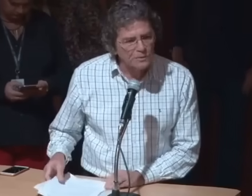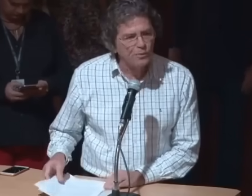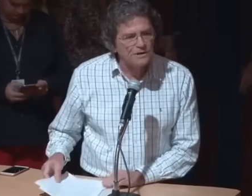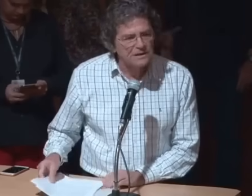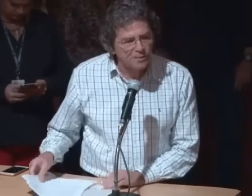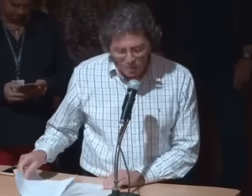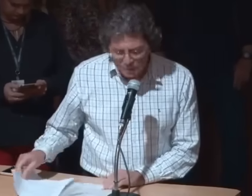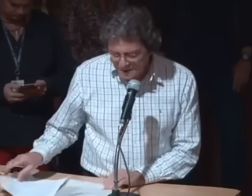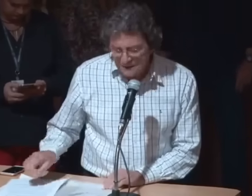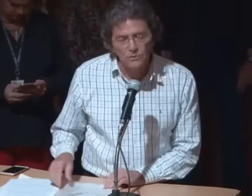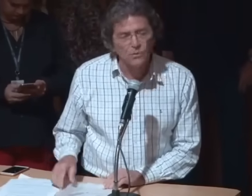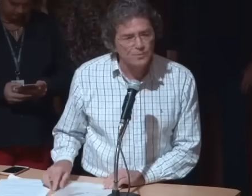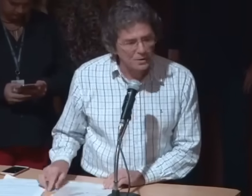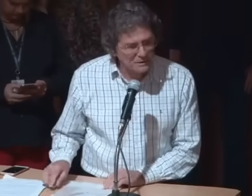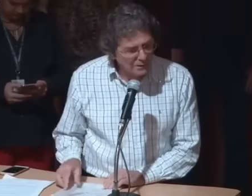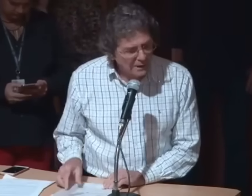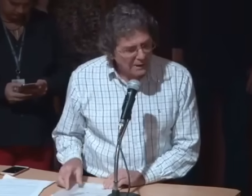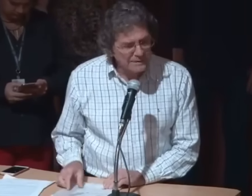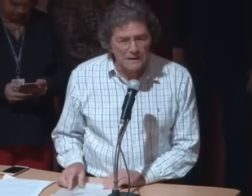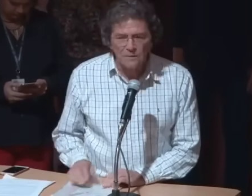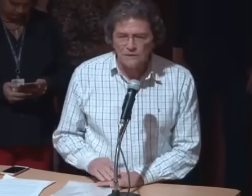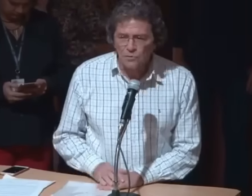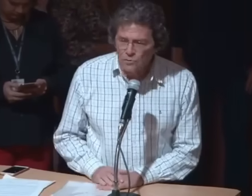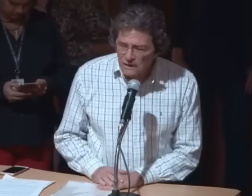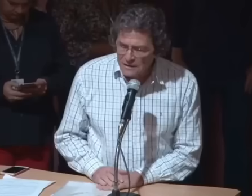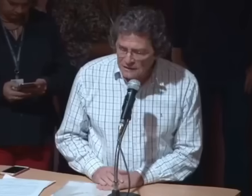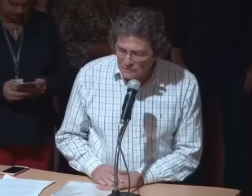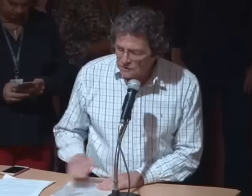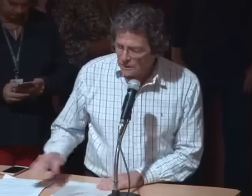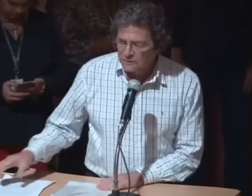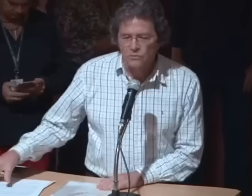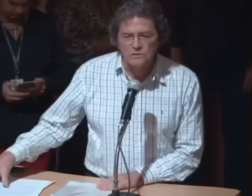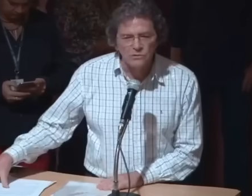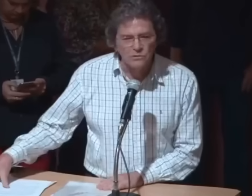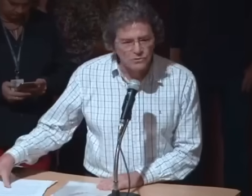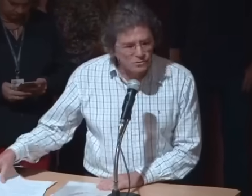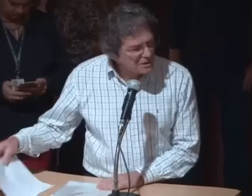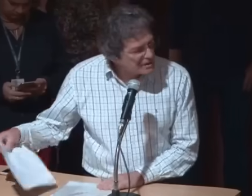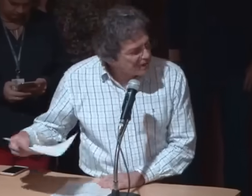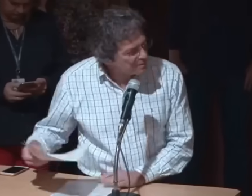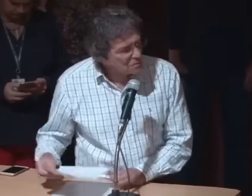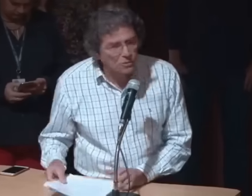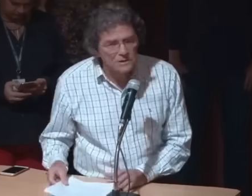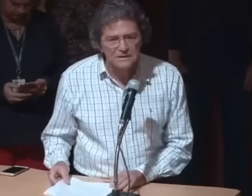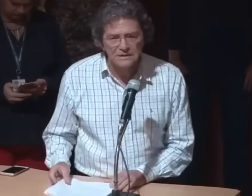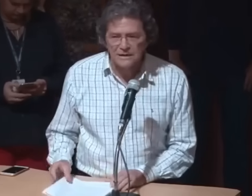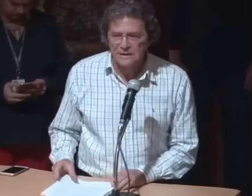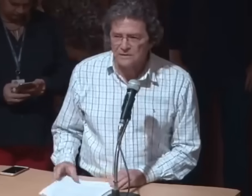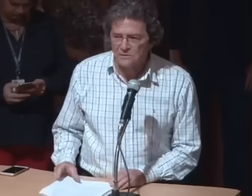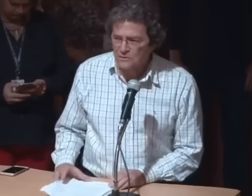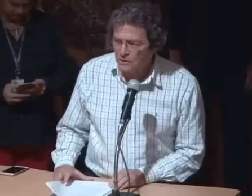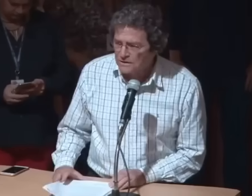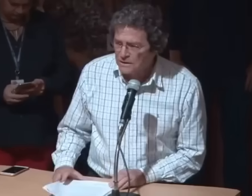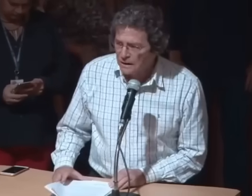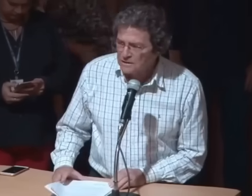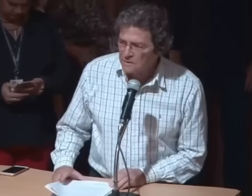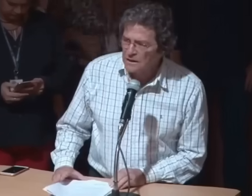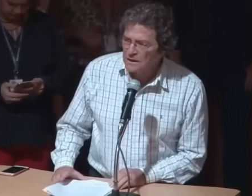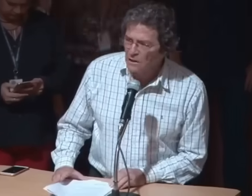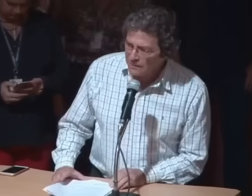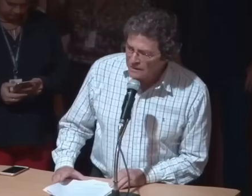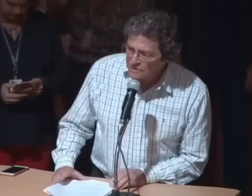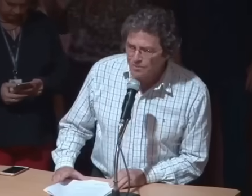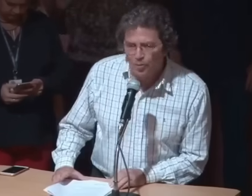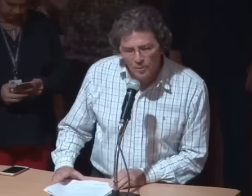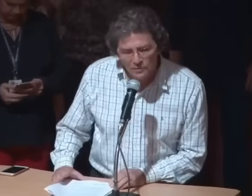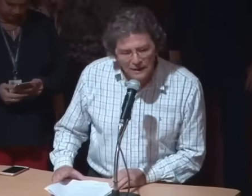nosso caderno de políticas públicas, que está no nosso portal, entregamos a todos os candidatos. Então, no segundo turno, nós enviamos aos dois candidatos essas questões. Estamos